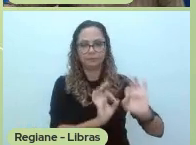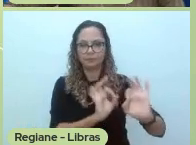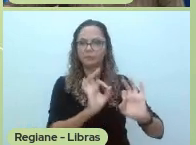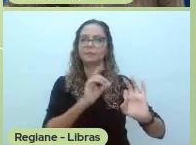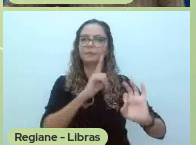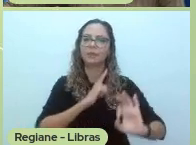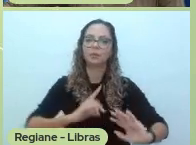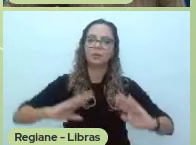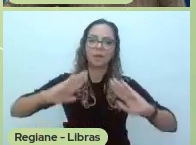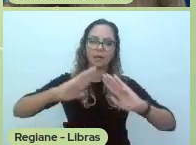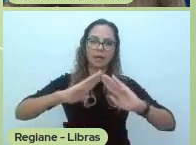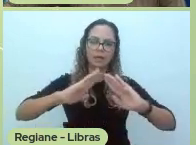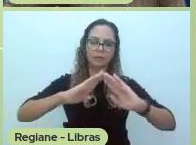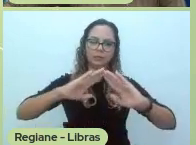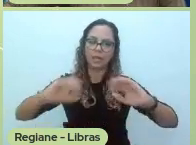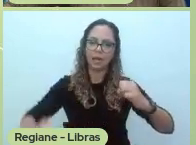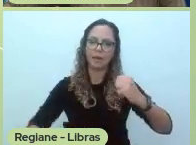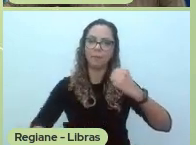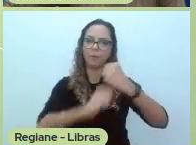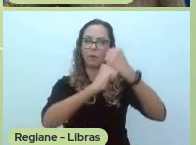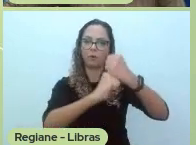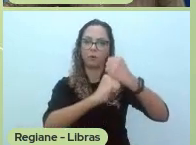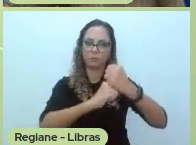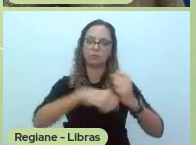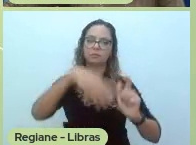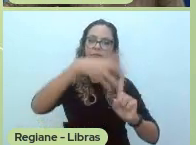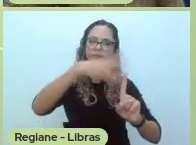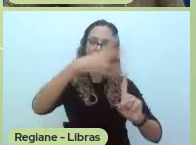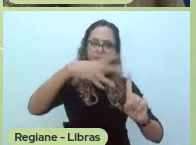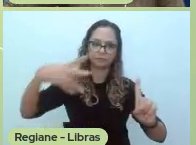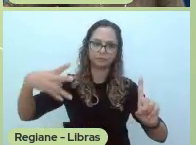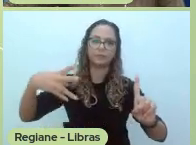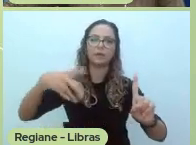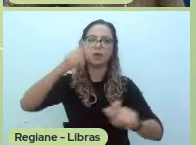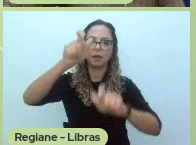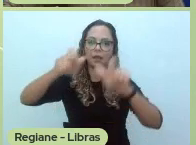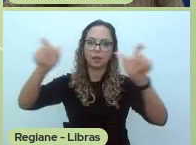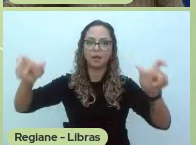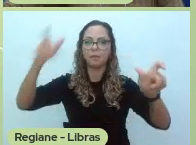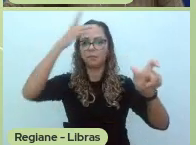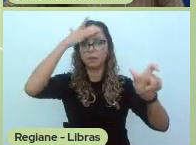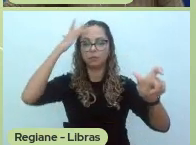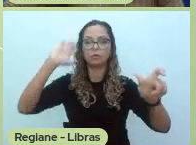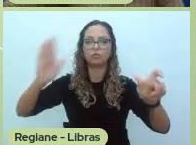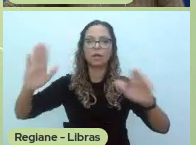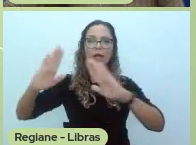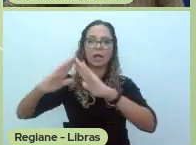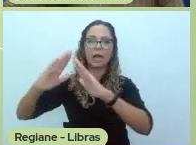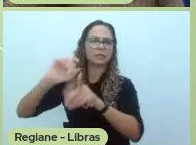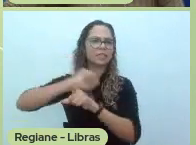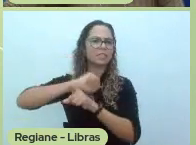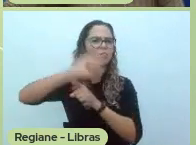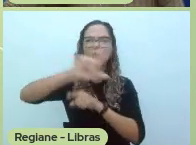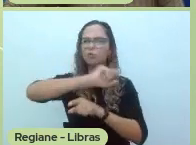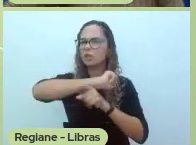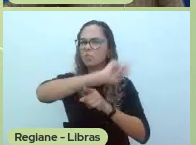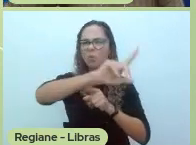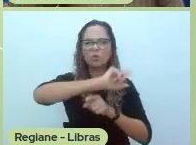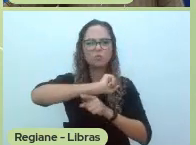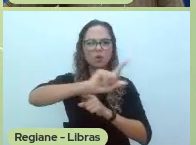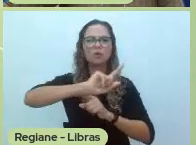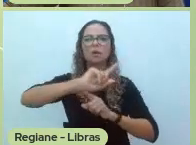para pessoas LGBTQIA que foram expulsas de casa. E essas pessoas fizeram, durante 4 meses, parte